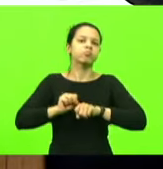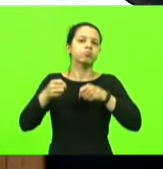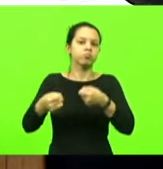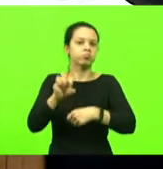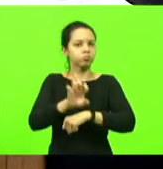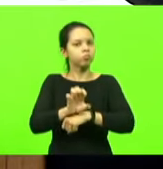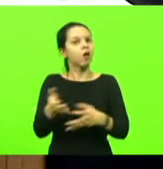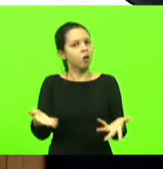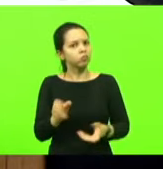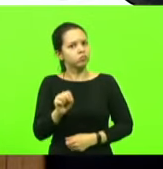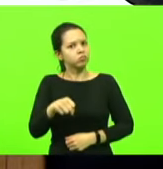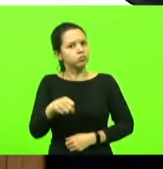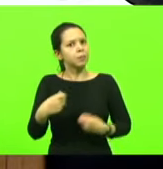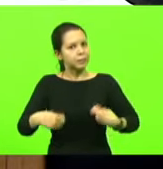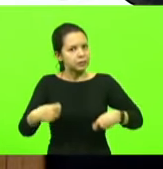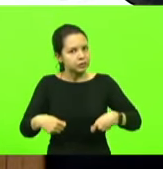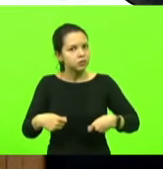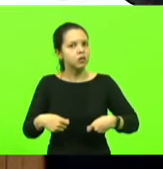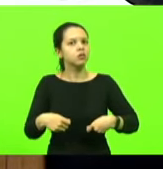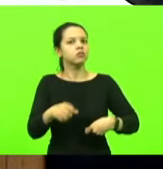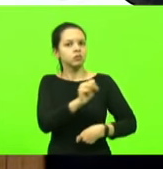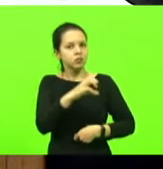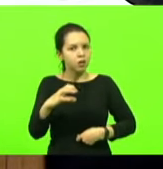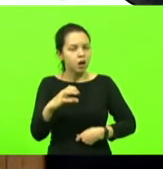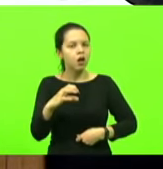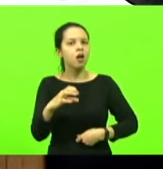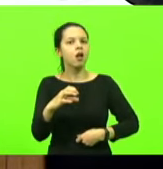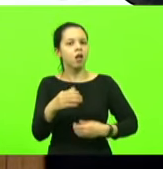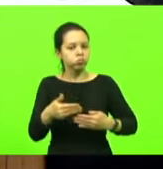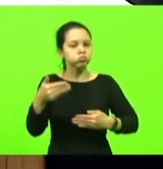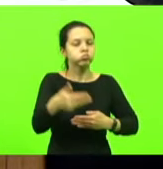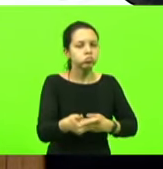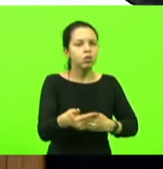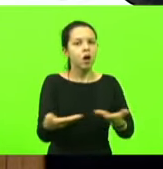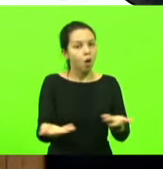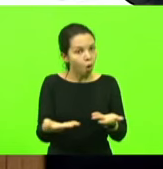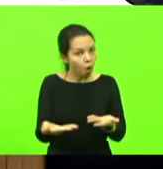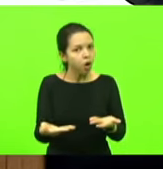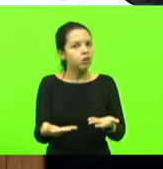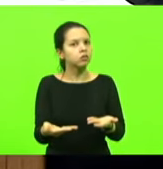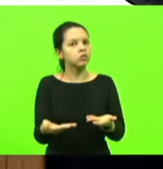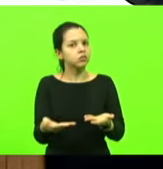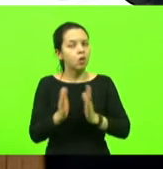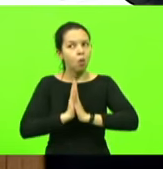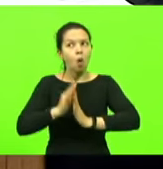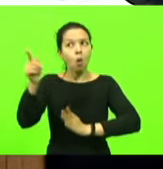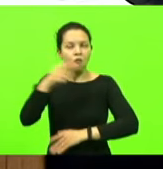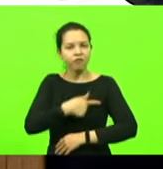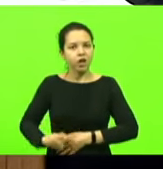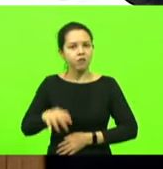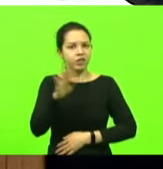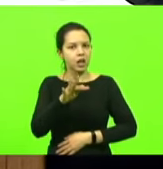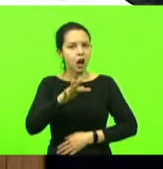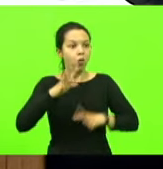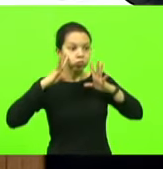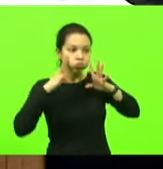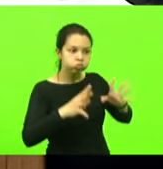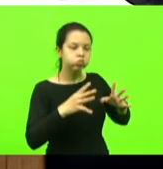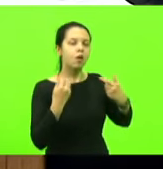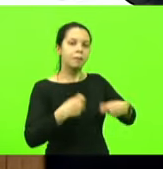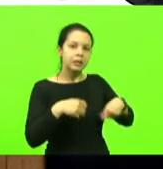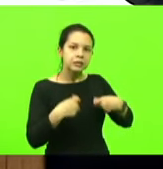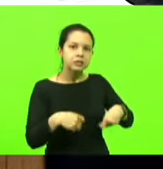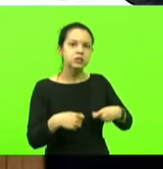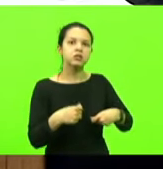nós temos que ter. Santa Catarina coloca na frente e tomara que o governo federal enxergue isso, verifique isso e coloque depois